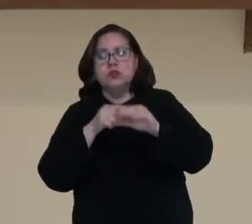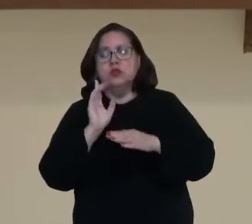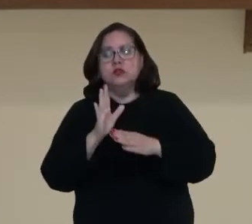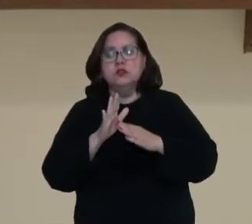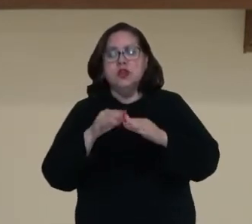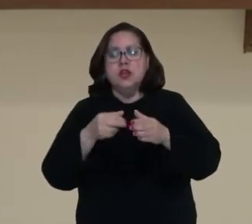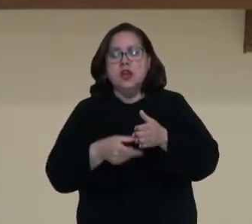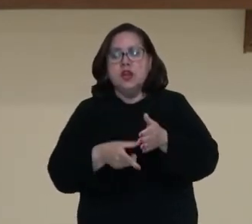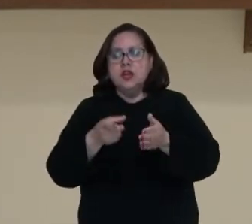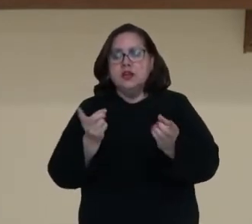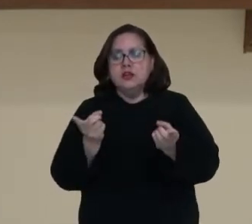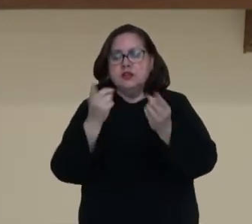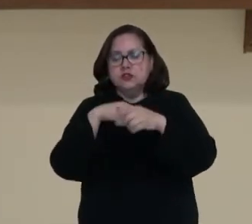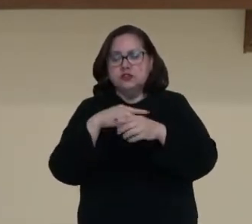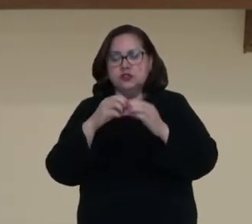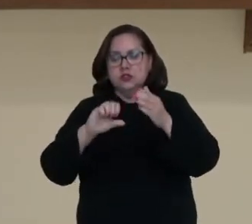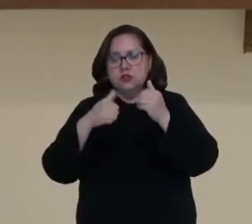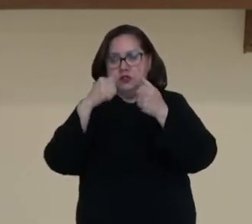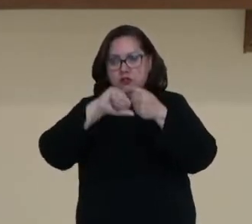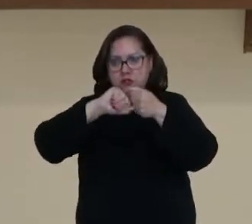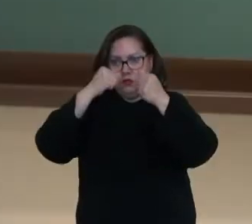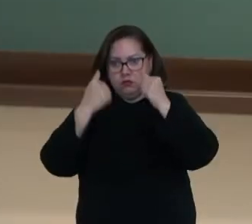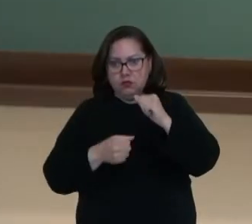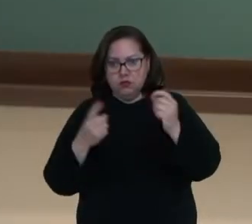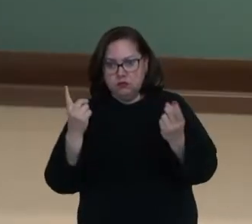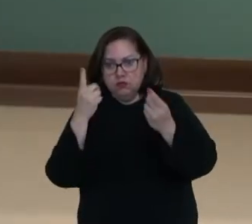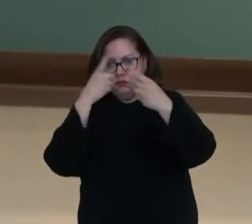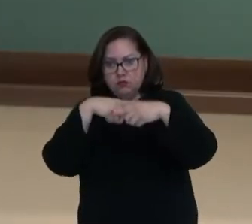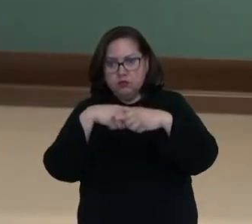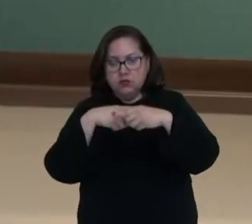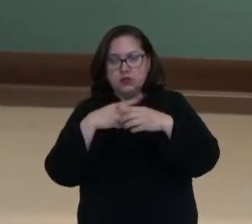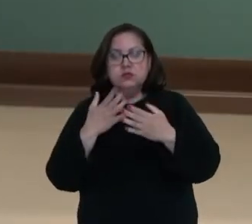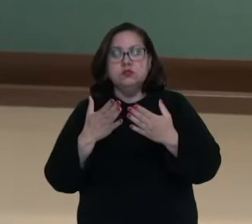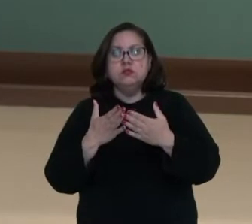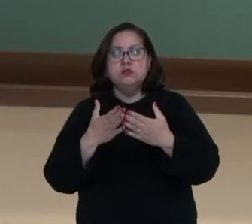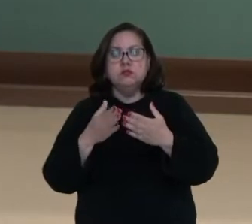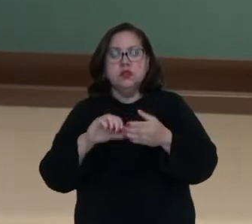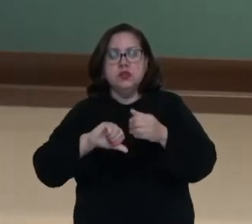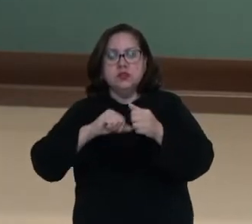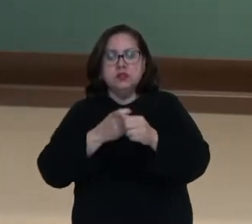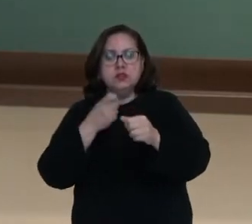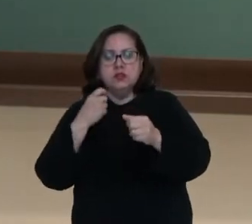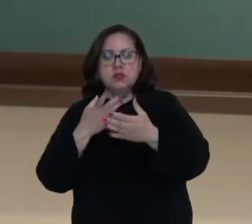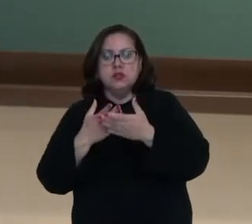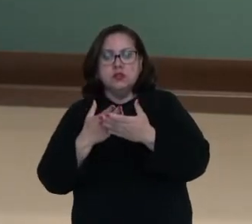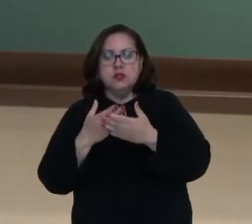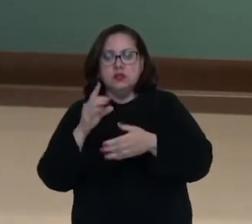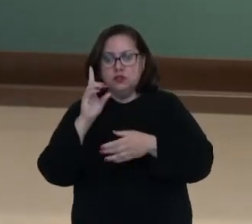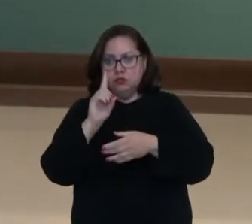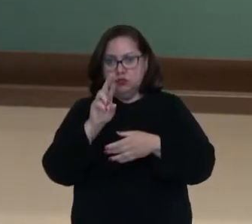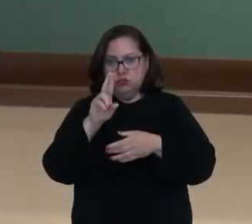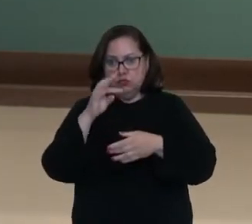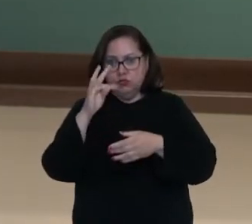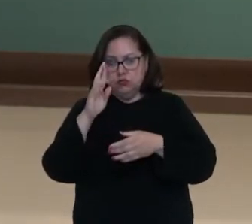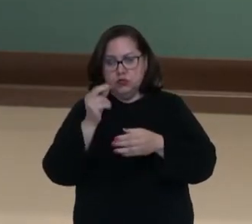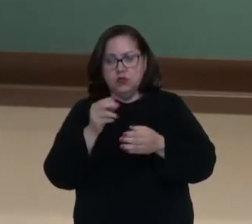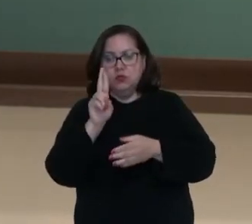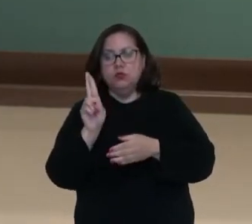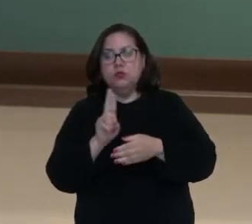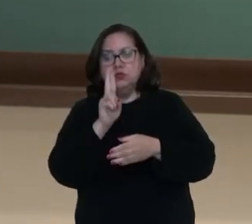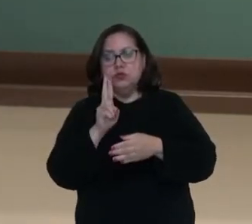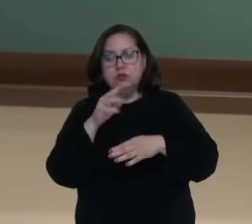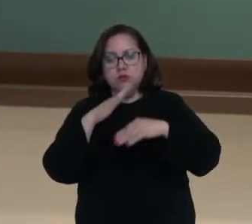era antidemocrático. Para combater o comunismo antidemocrático, Eurico Gaspar Dutra ele acabou